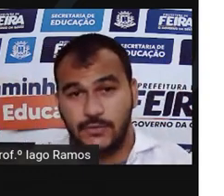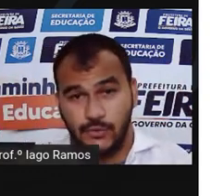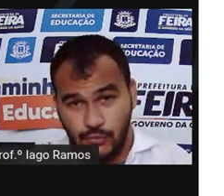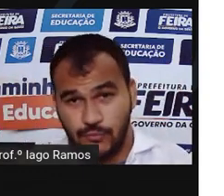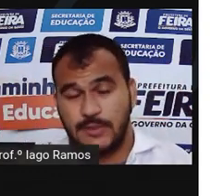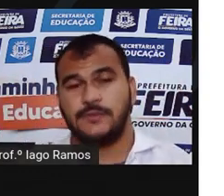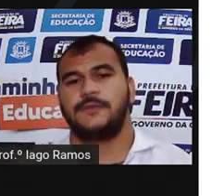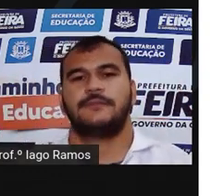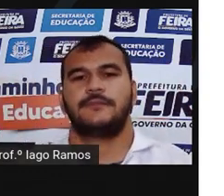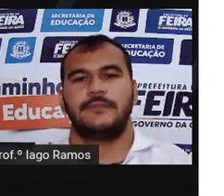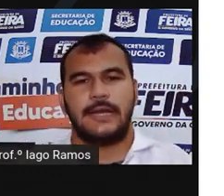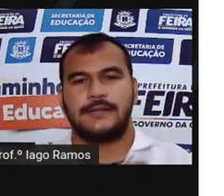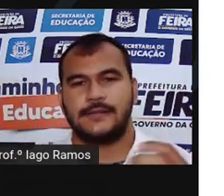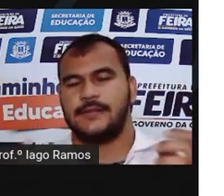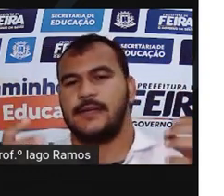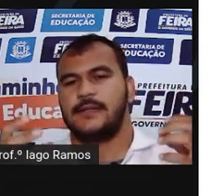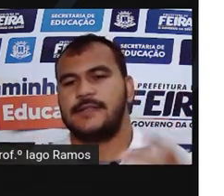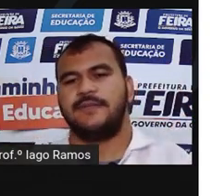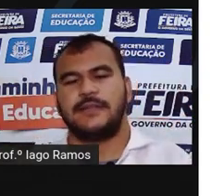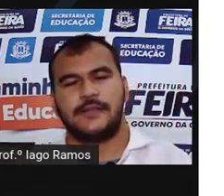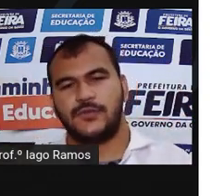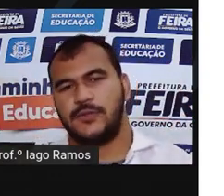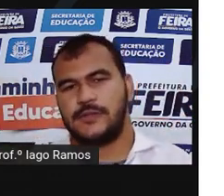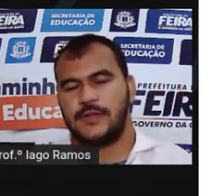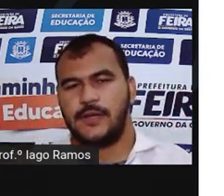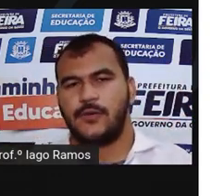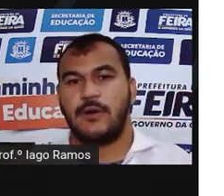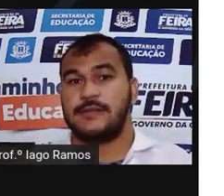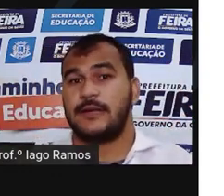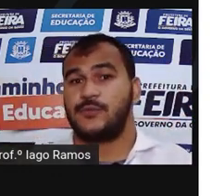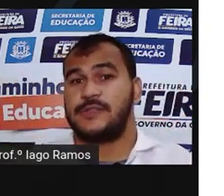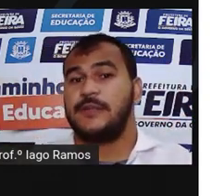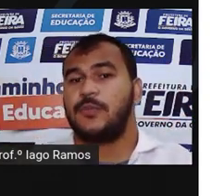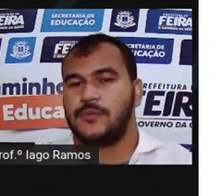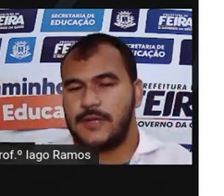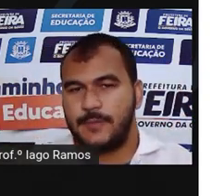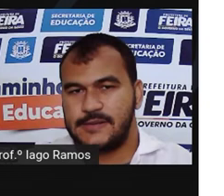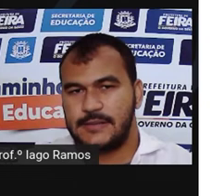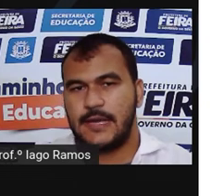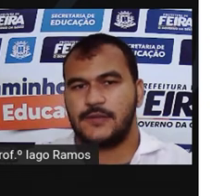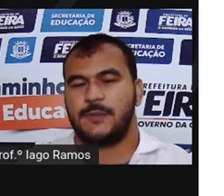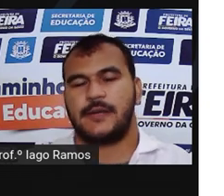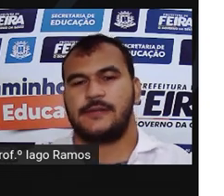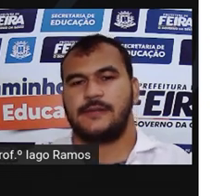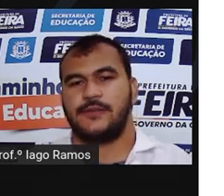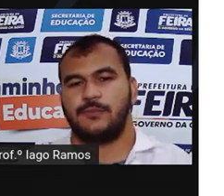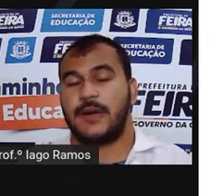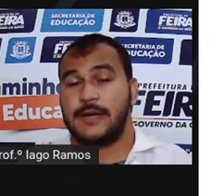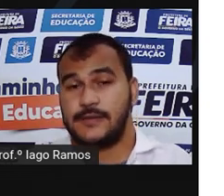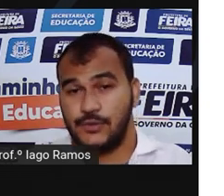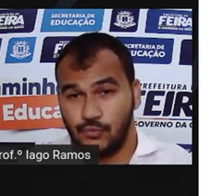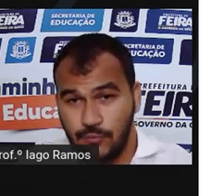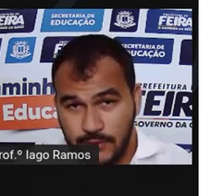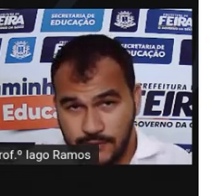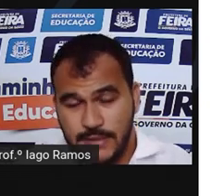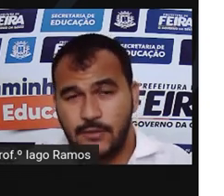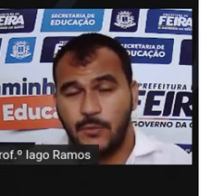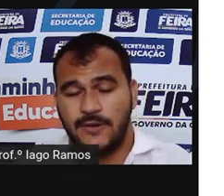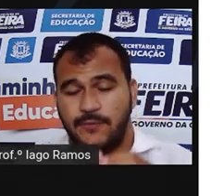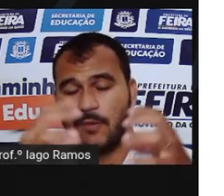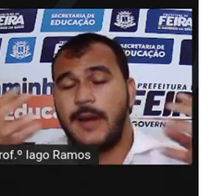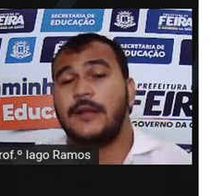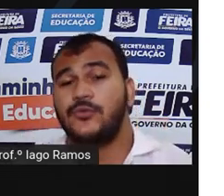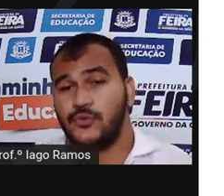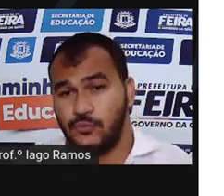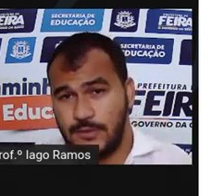organizados os números nessas civilizações quais eram os símbolos representados para exercícios para esses números